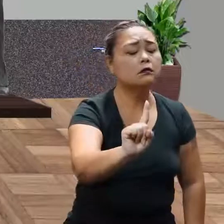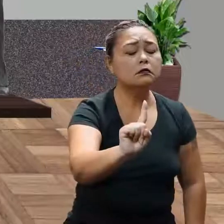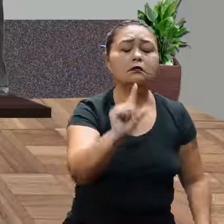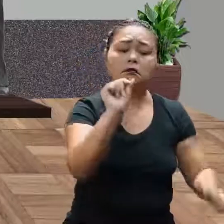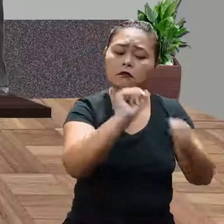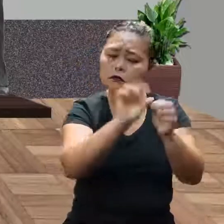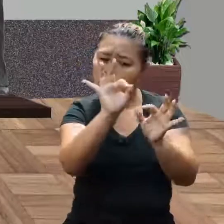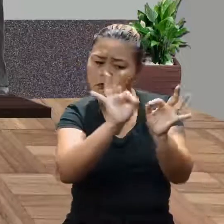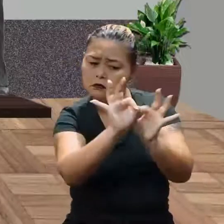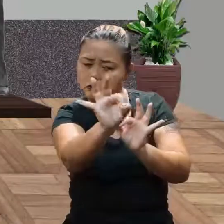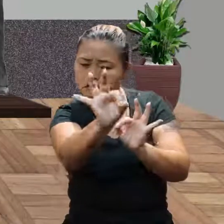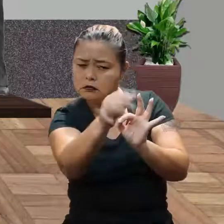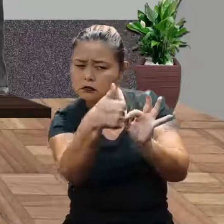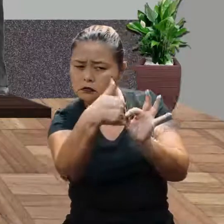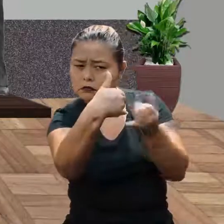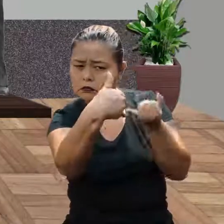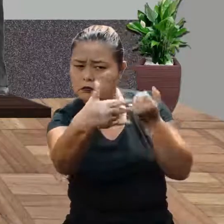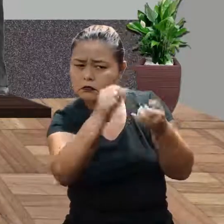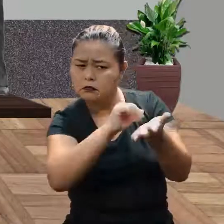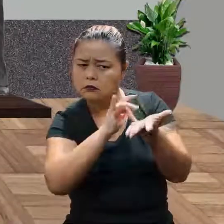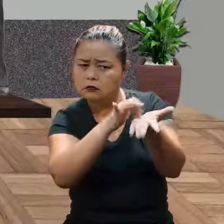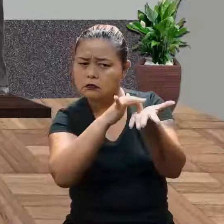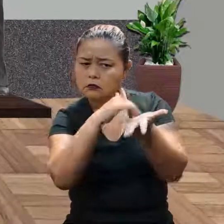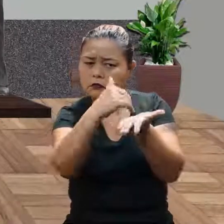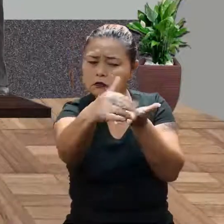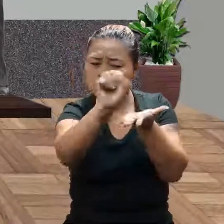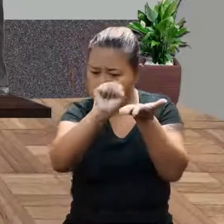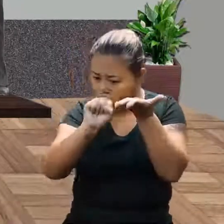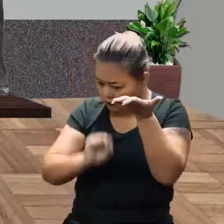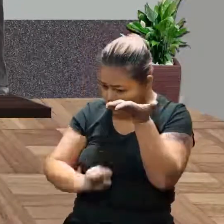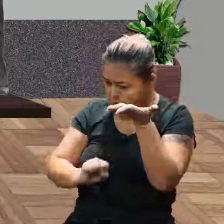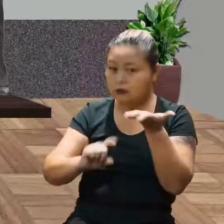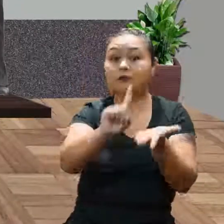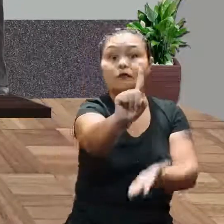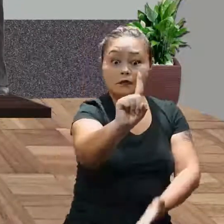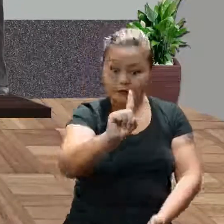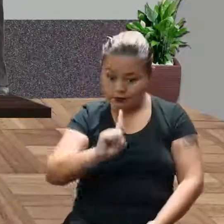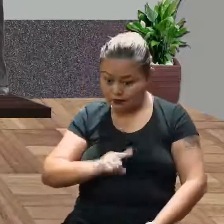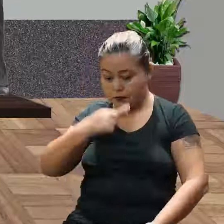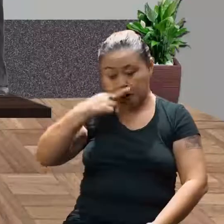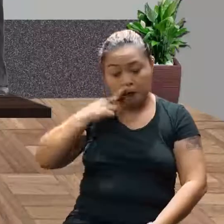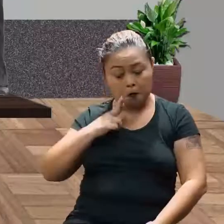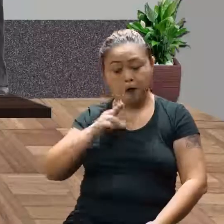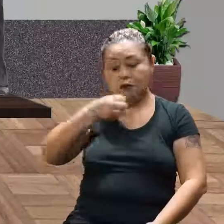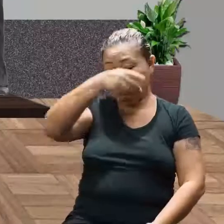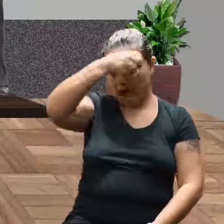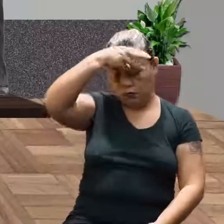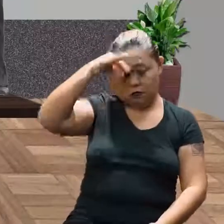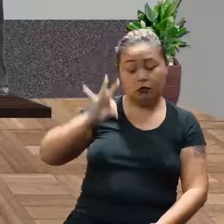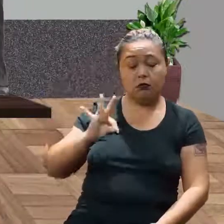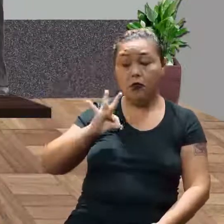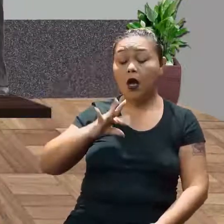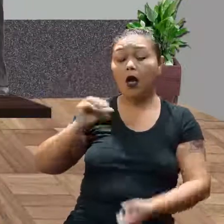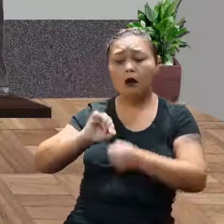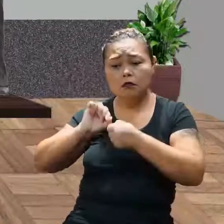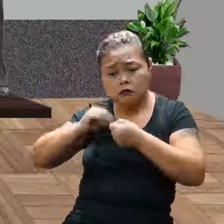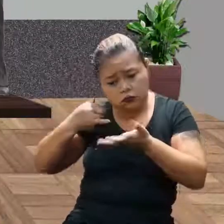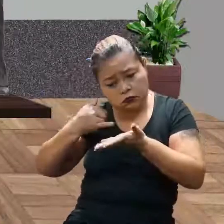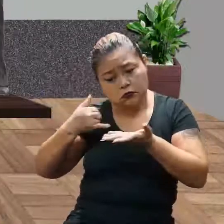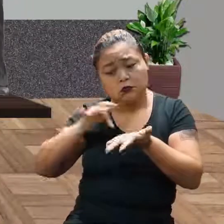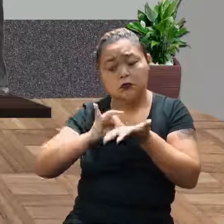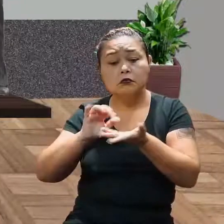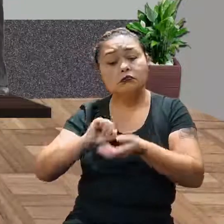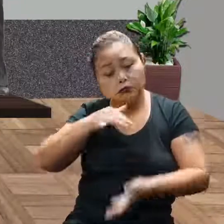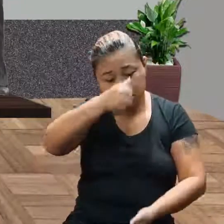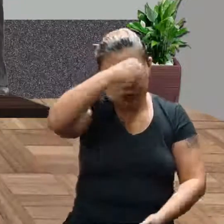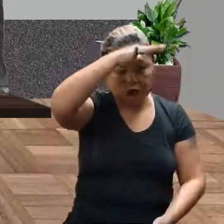Fazer a demarcação, ligar linhas telegráficas no sul do Brasil, era o Rondon que ia, de Mato Grosso. Trazer linhas telegráficas para a